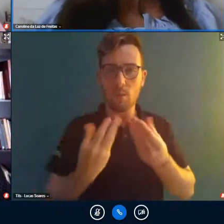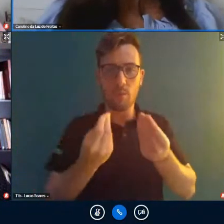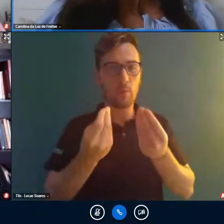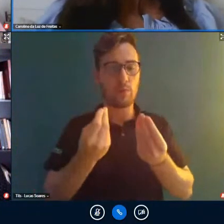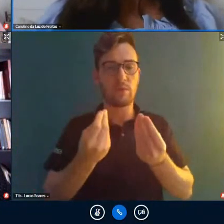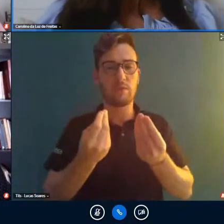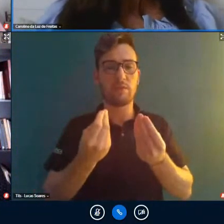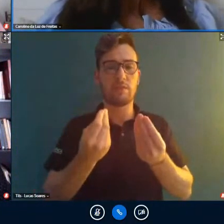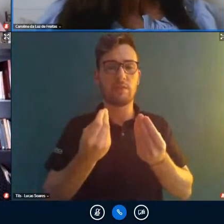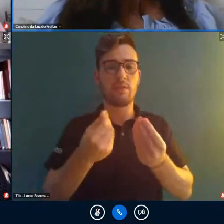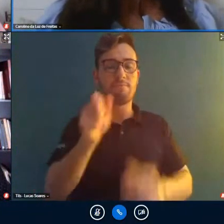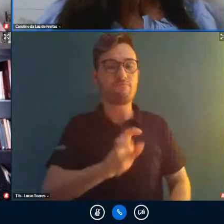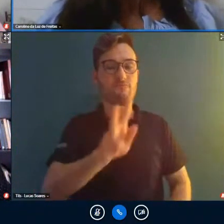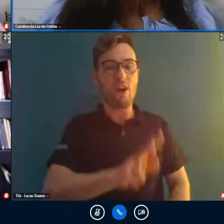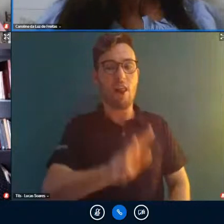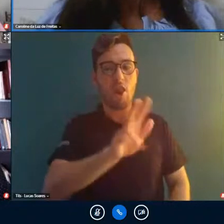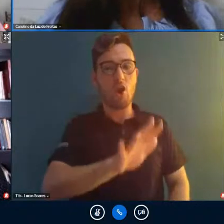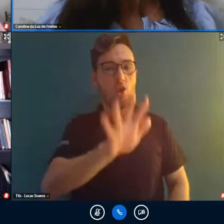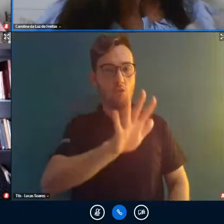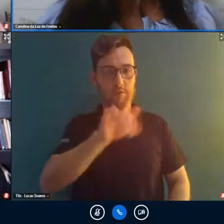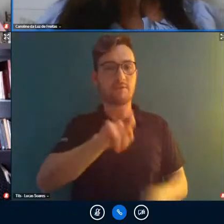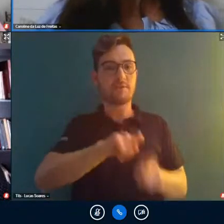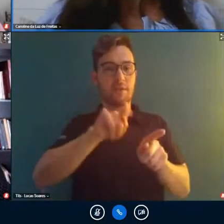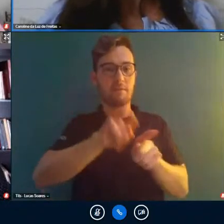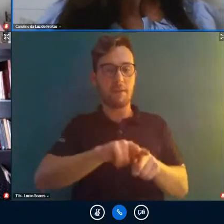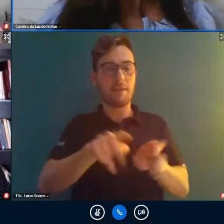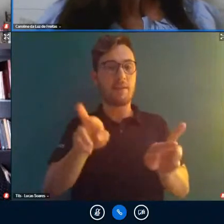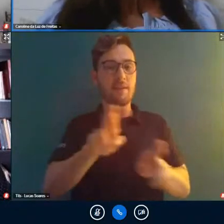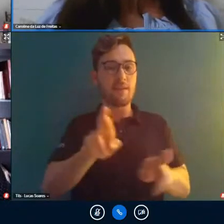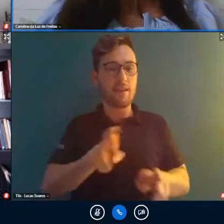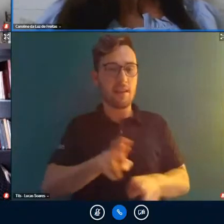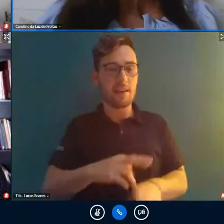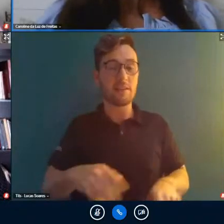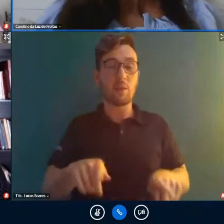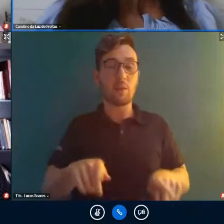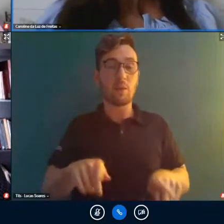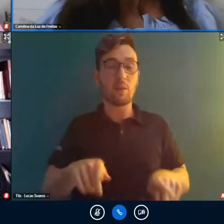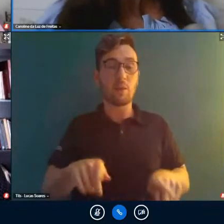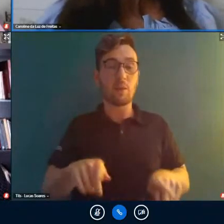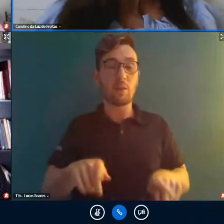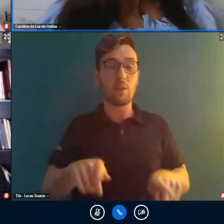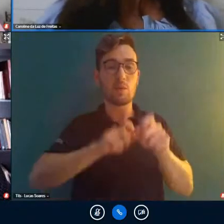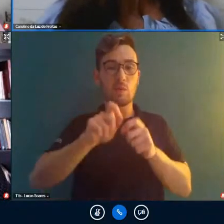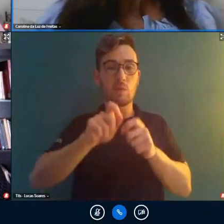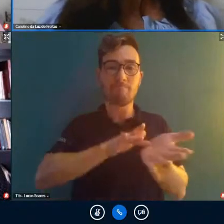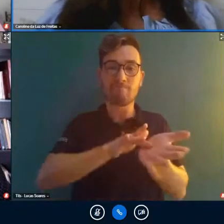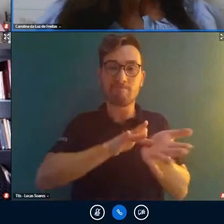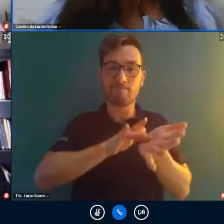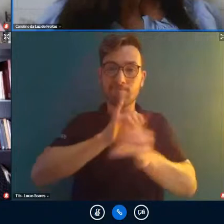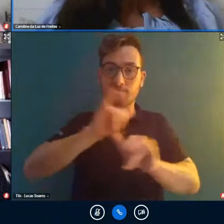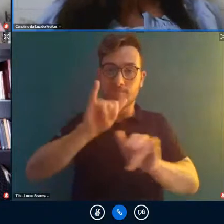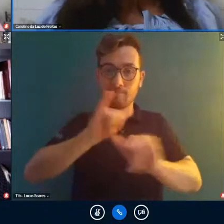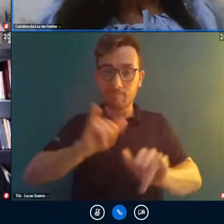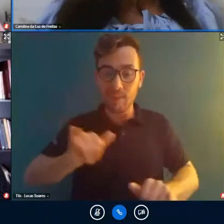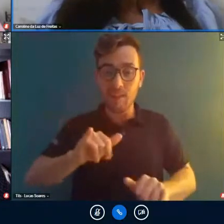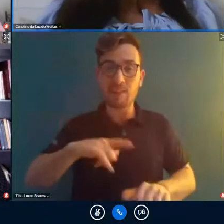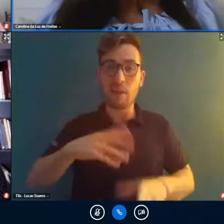muita informação valiosa para eles, principalmente em relação às fake news, né? O Covid, ele está envolto de muita fake